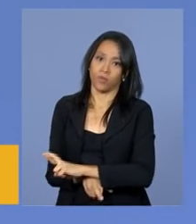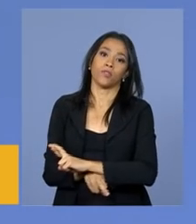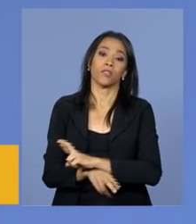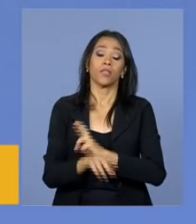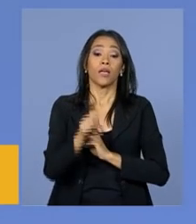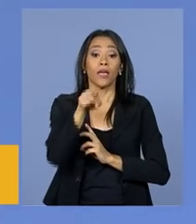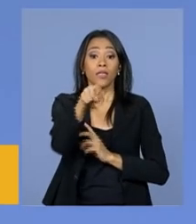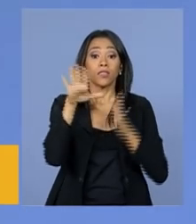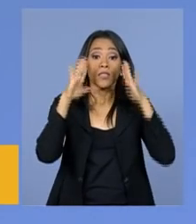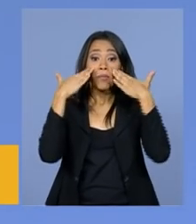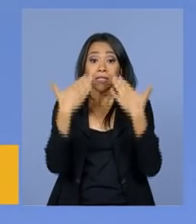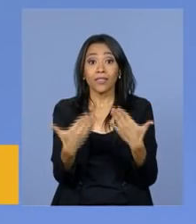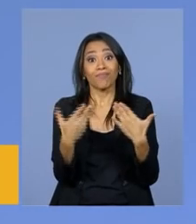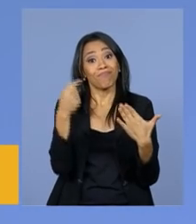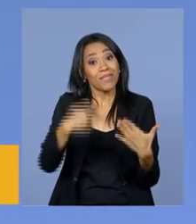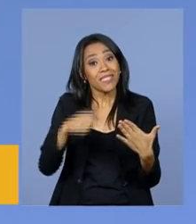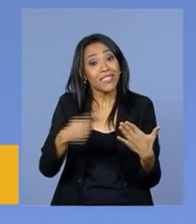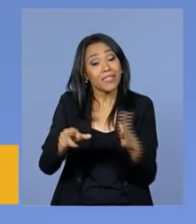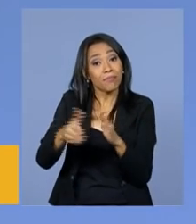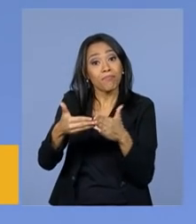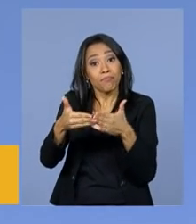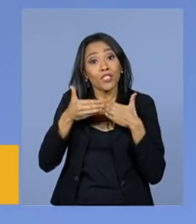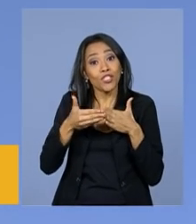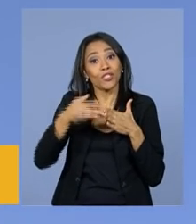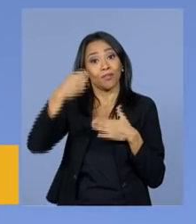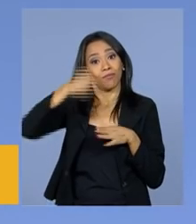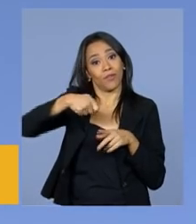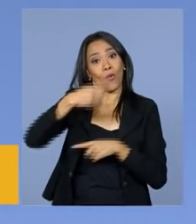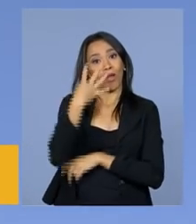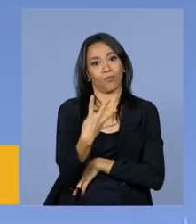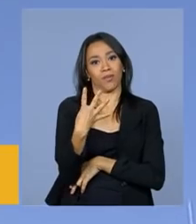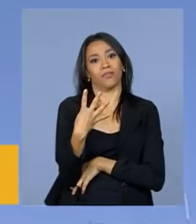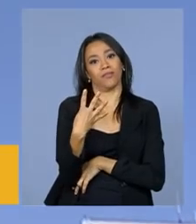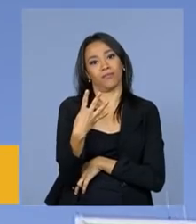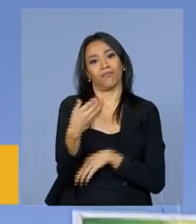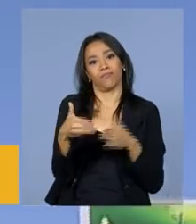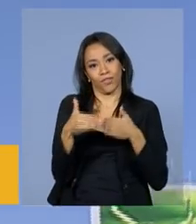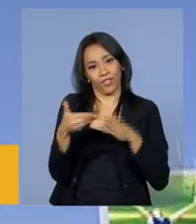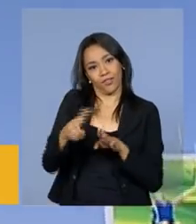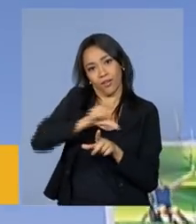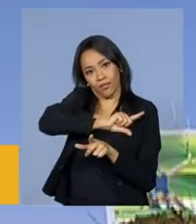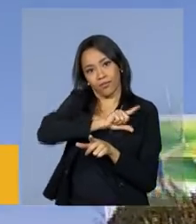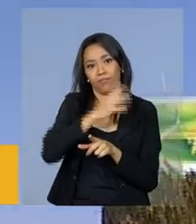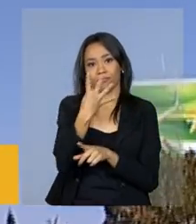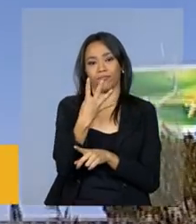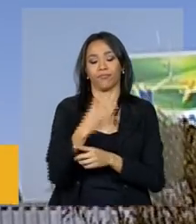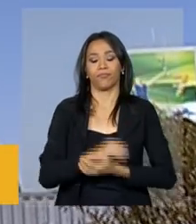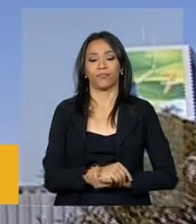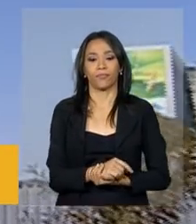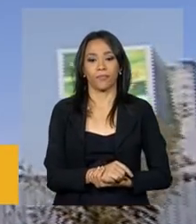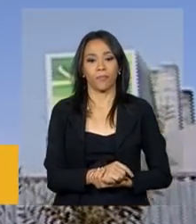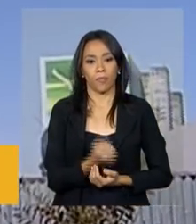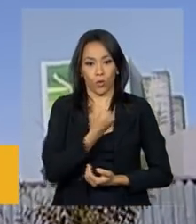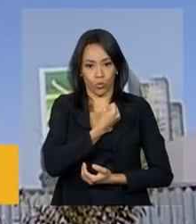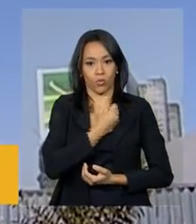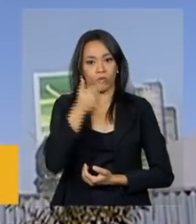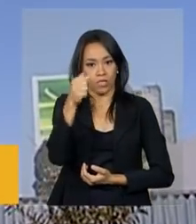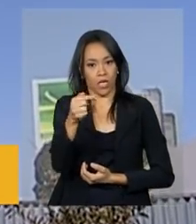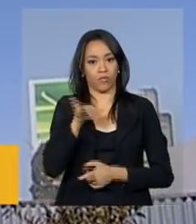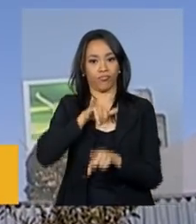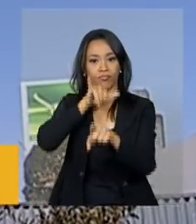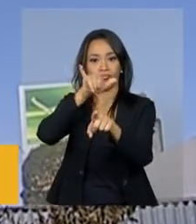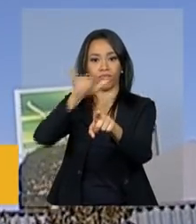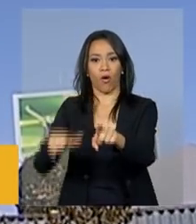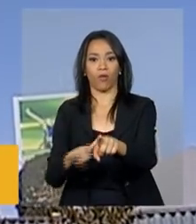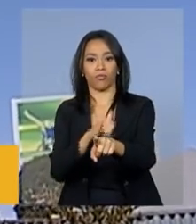Essas solicitações têm que chegar com pelo menos 4 meses, né, de antecedência. Olha lá, o número 7 continua no ar.